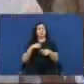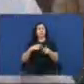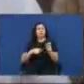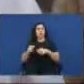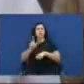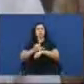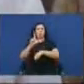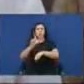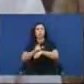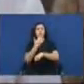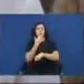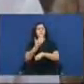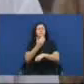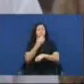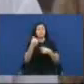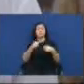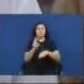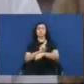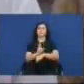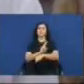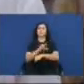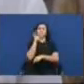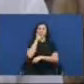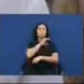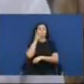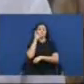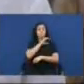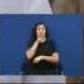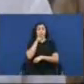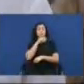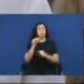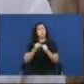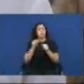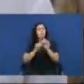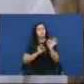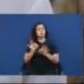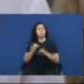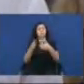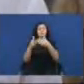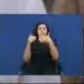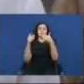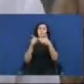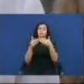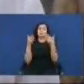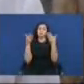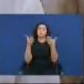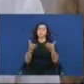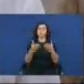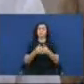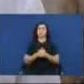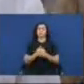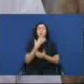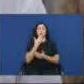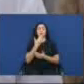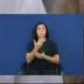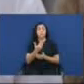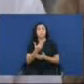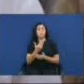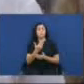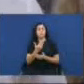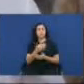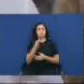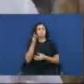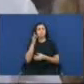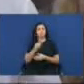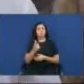estão clamando pela segurança. E eu faço esse requerimento e peço que,